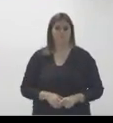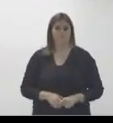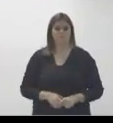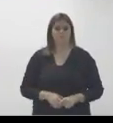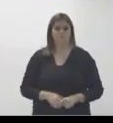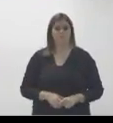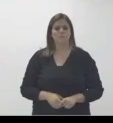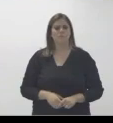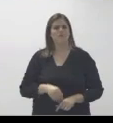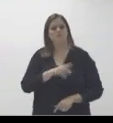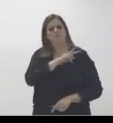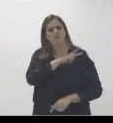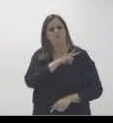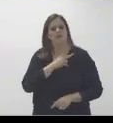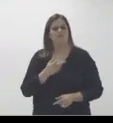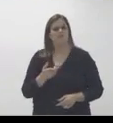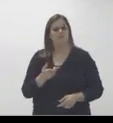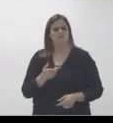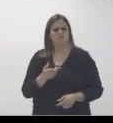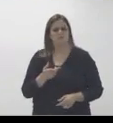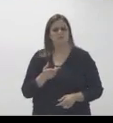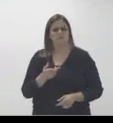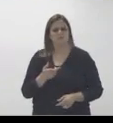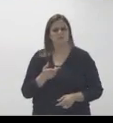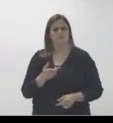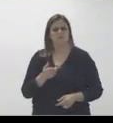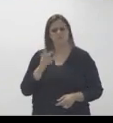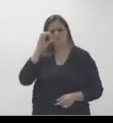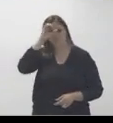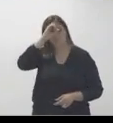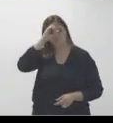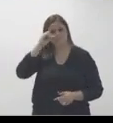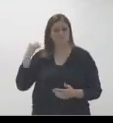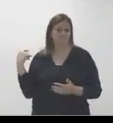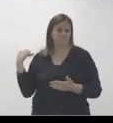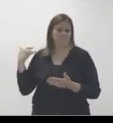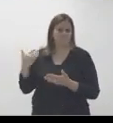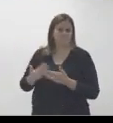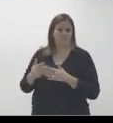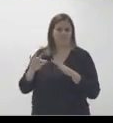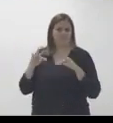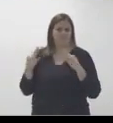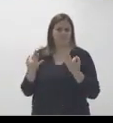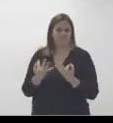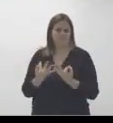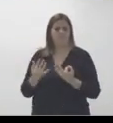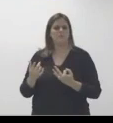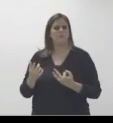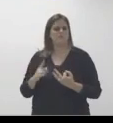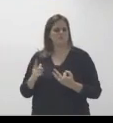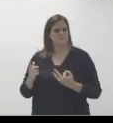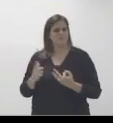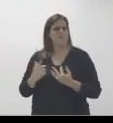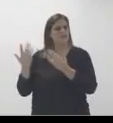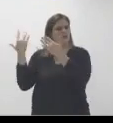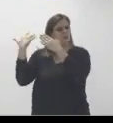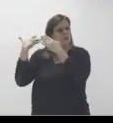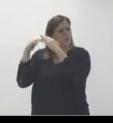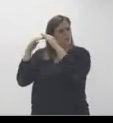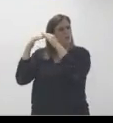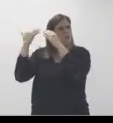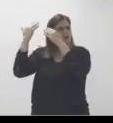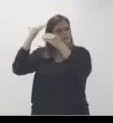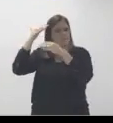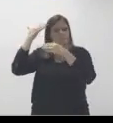médio da constituição da nossa família temos preconceitos incorporados em nós que muitas vezes são